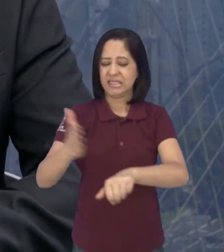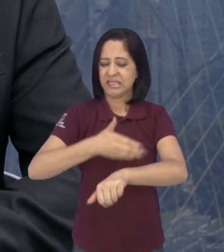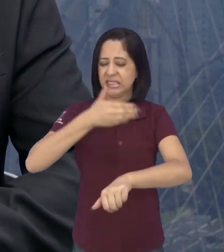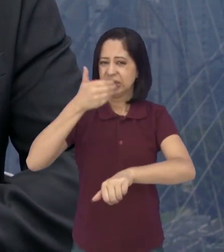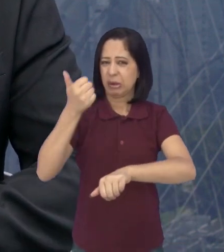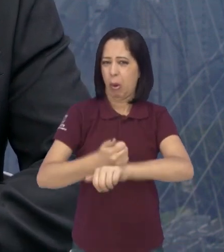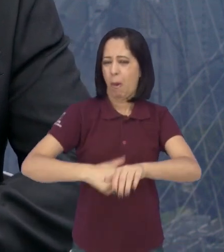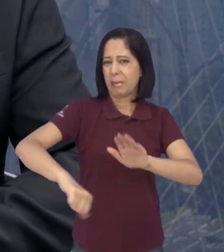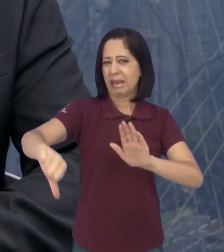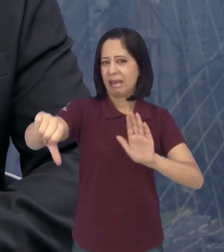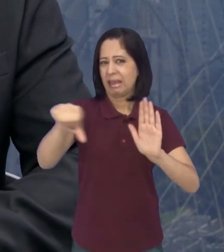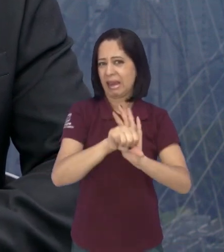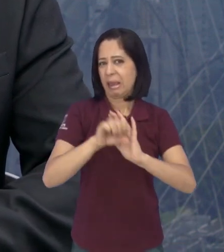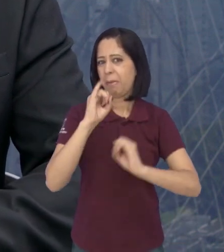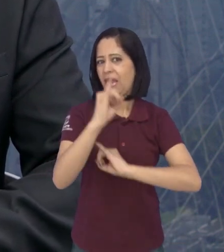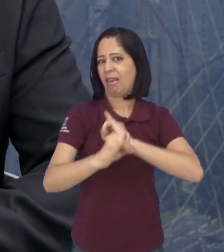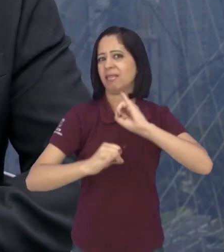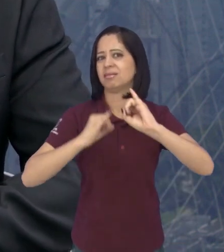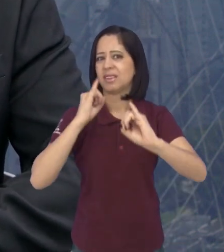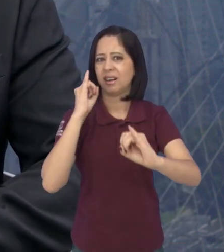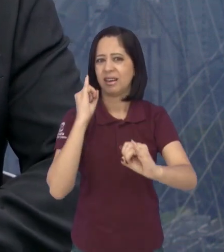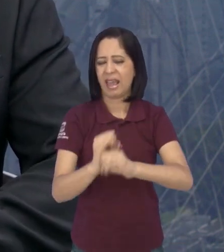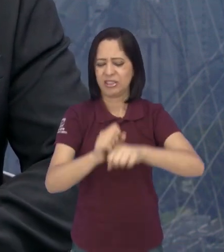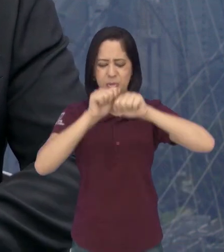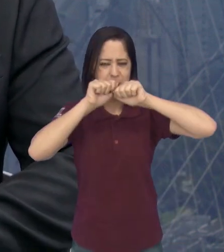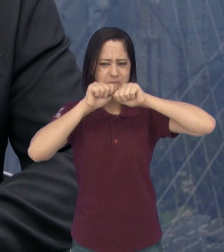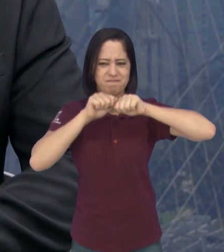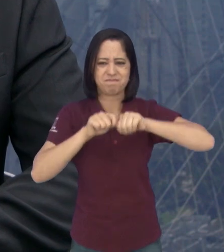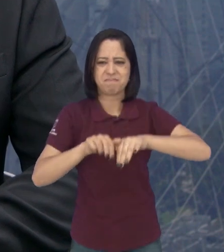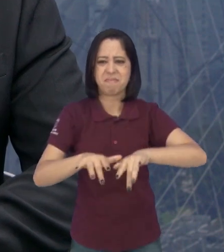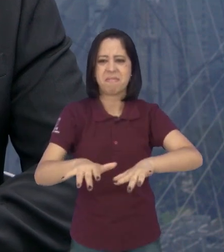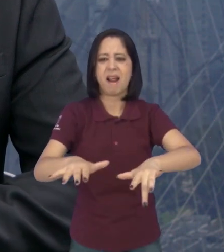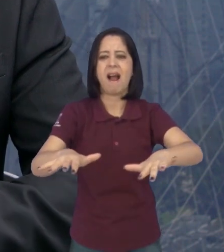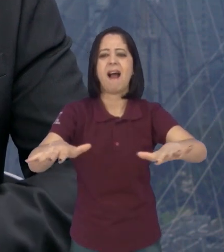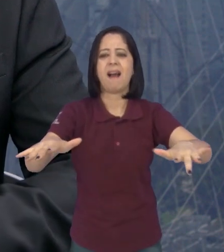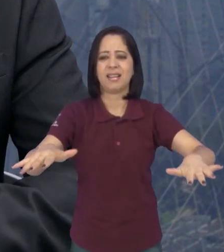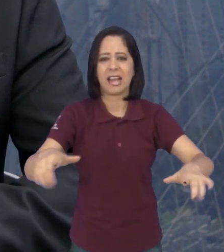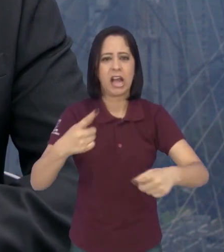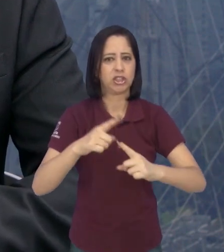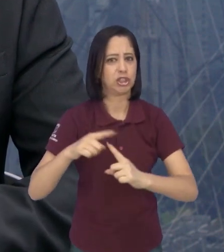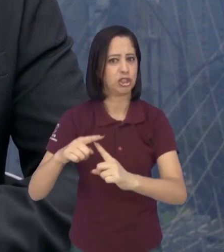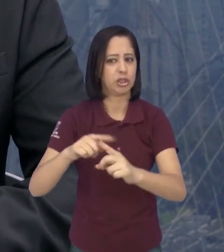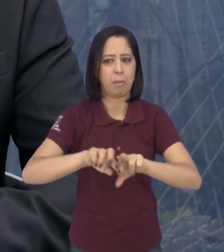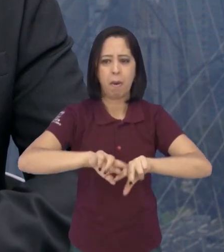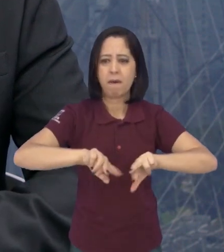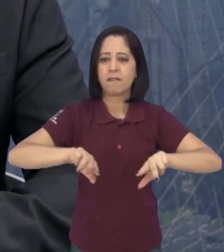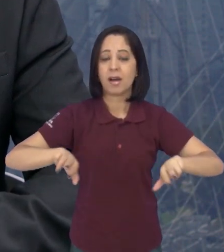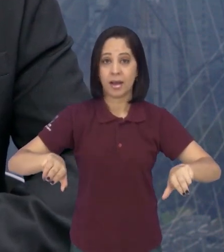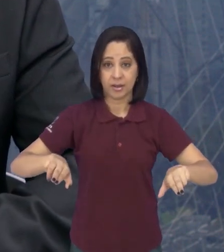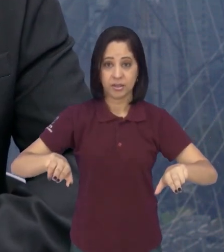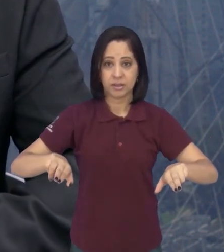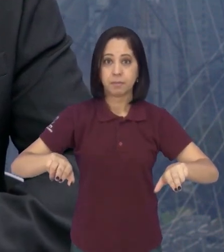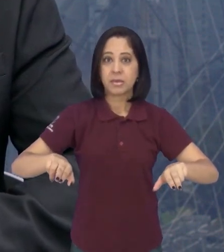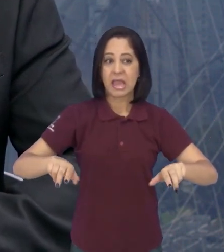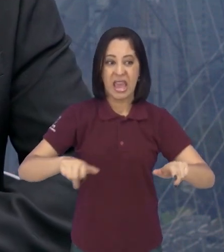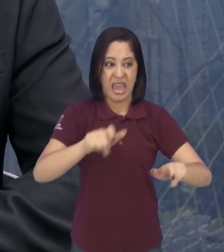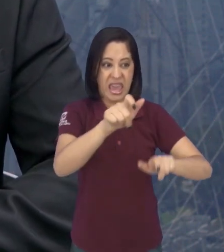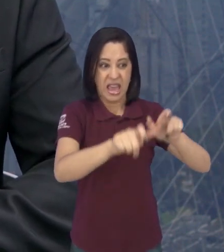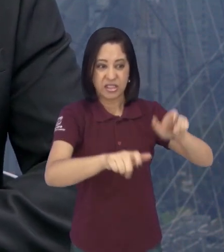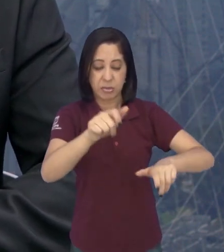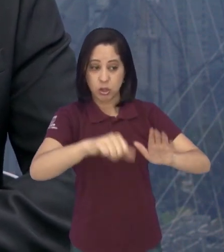crimes digitais, golpes e crimes de todo tipo, né? E os criminosos, eles estão evoluindo a cada